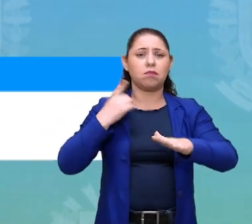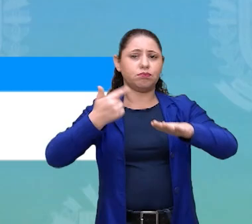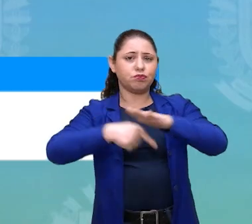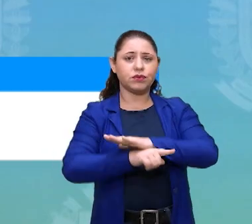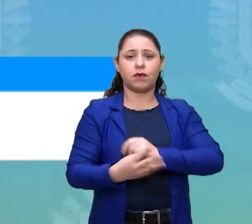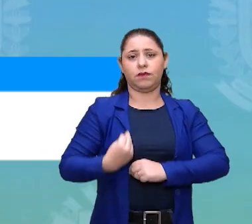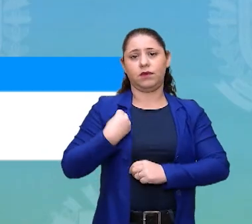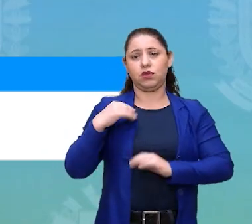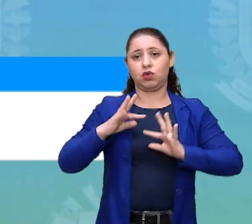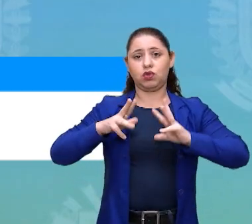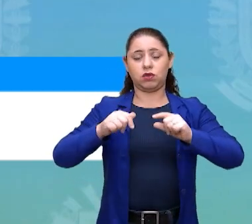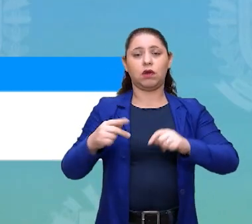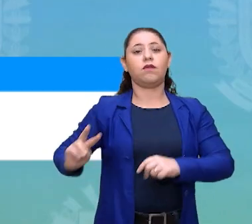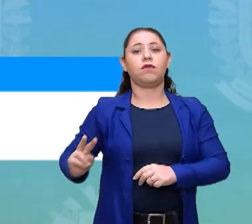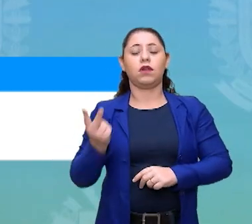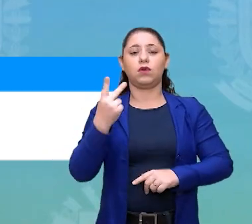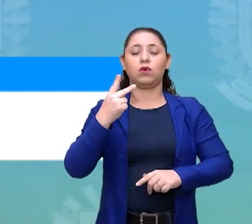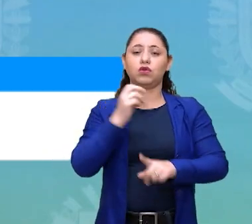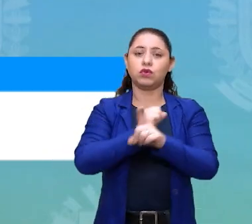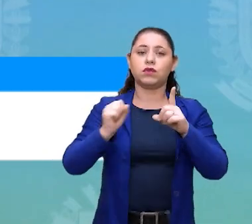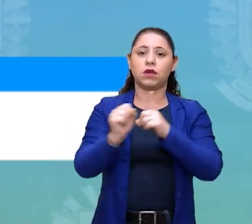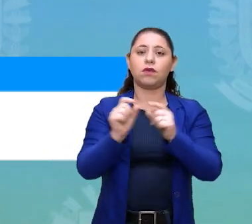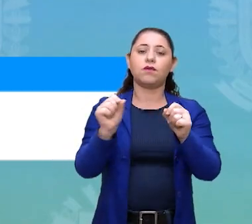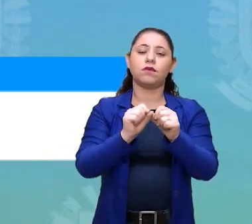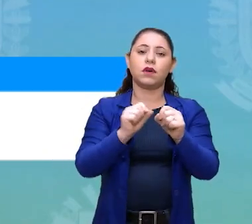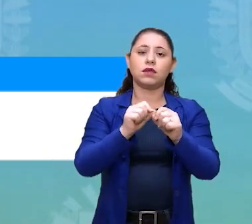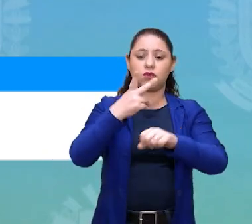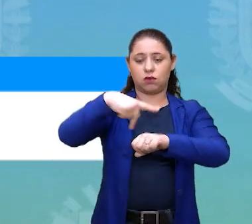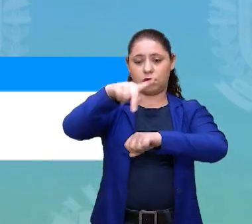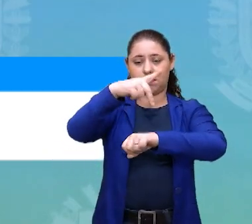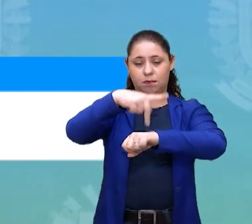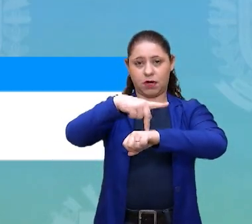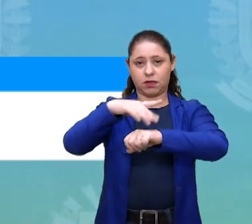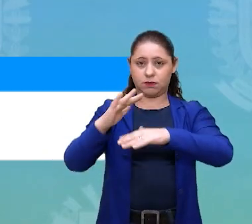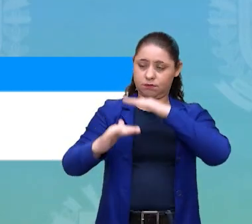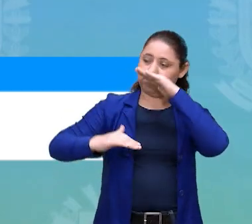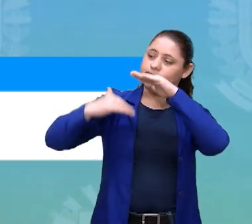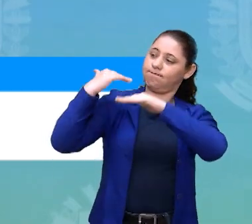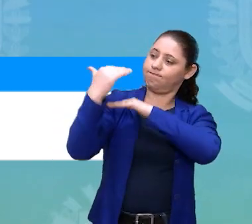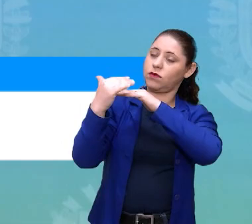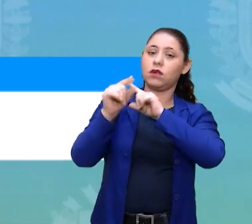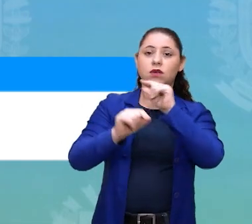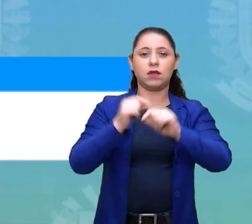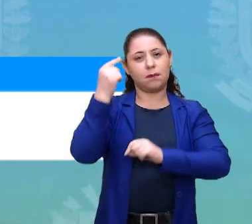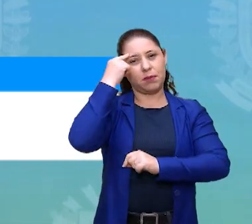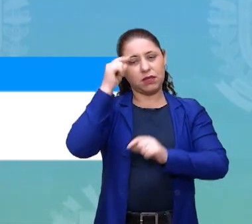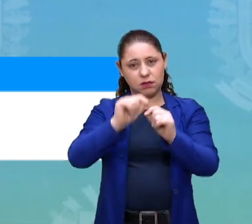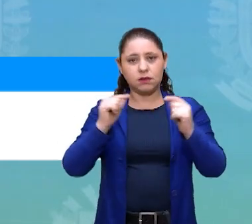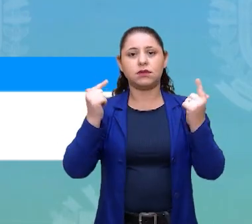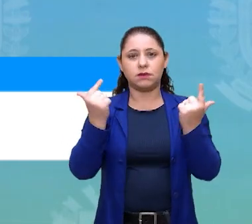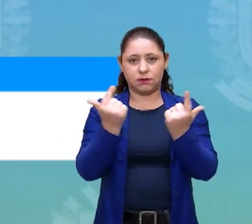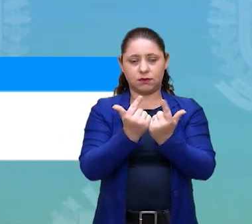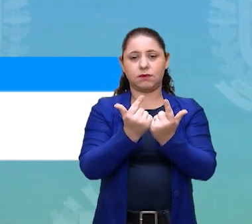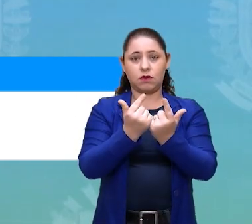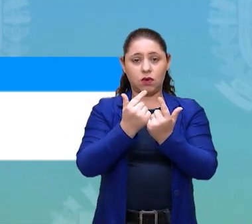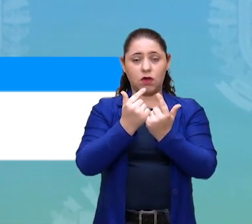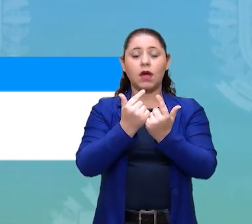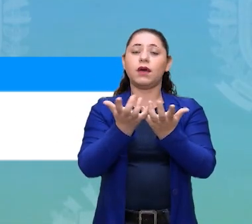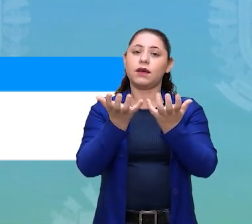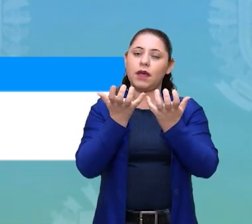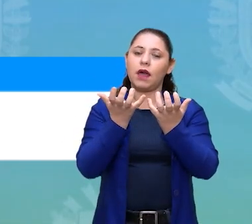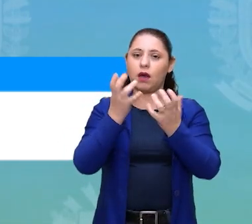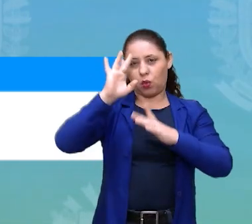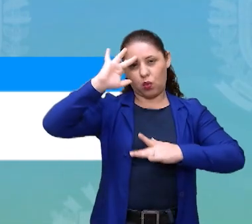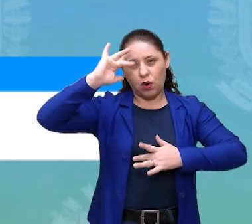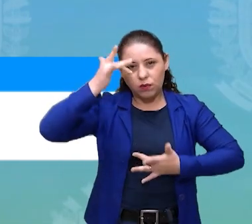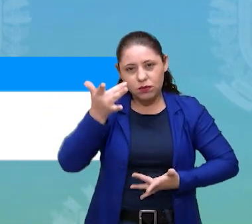realmente fundado na vida de todos e é o valor social do trabalho que coloca o nosso país adiante. E é isso que eu acho que